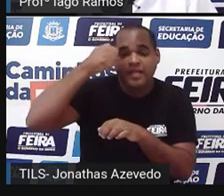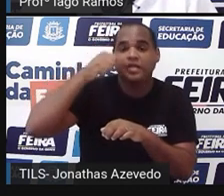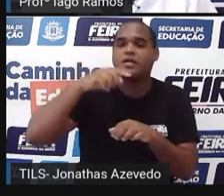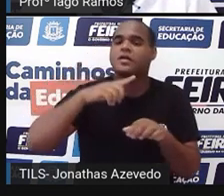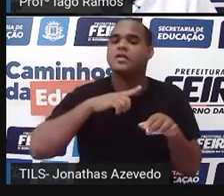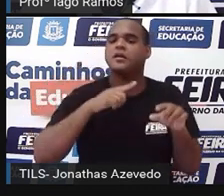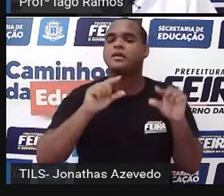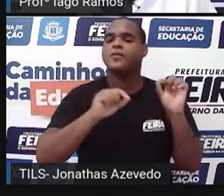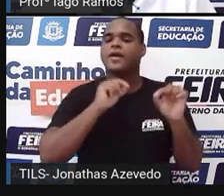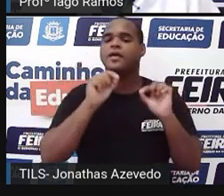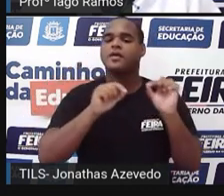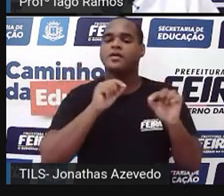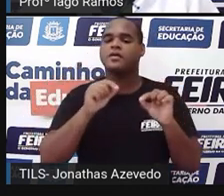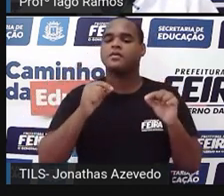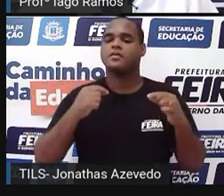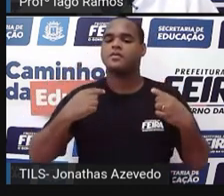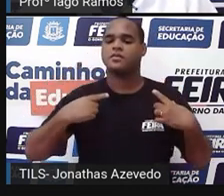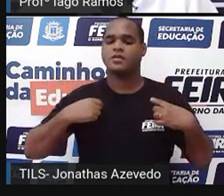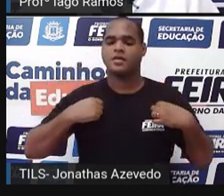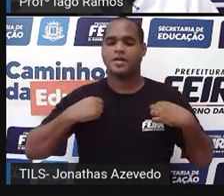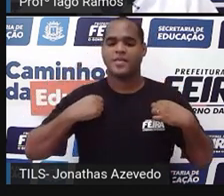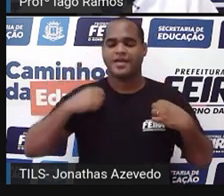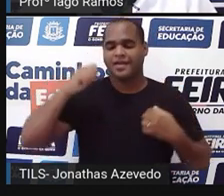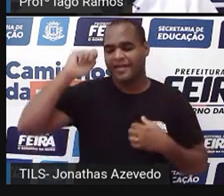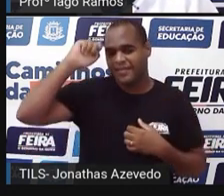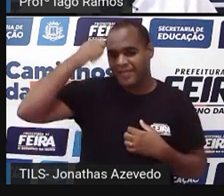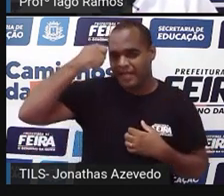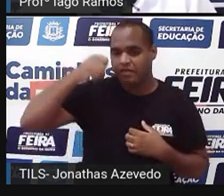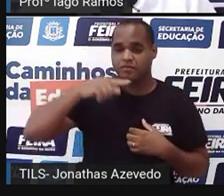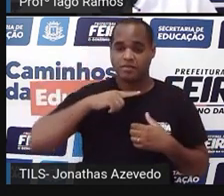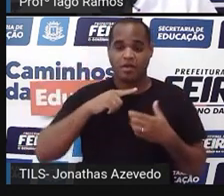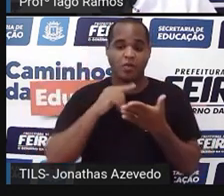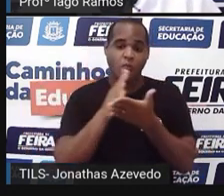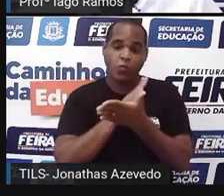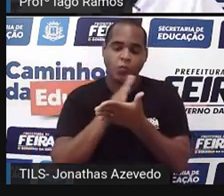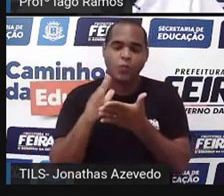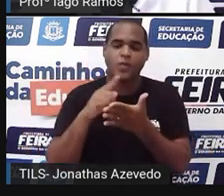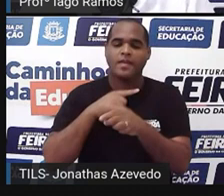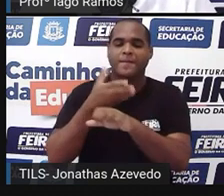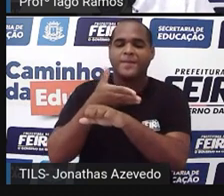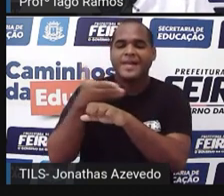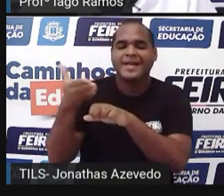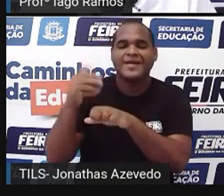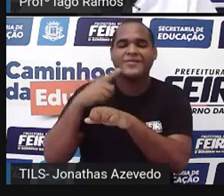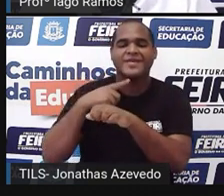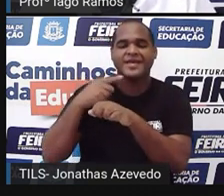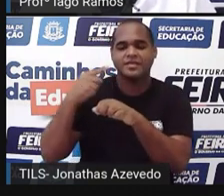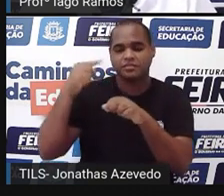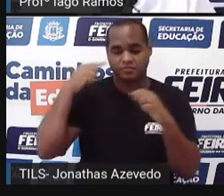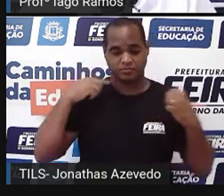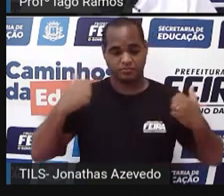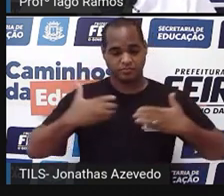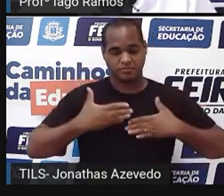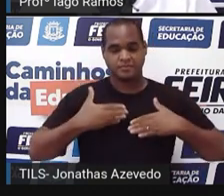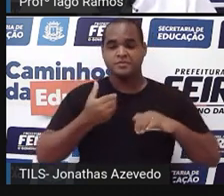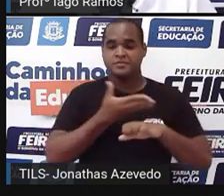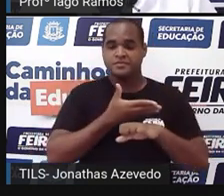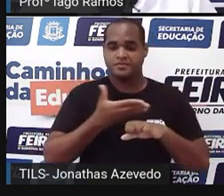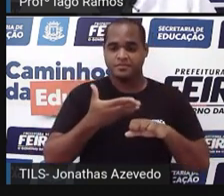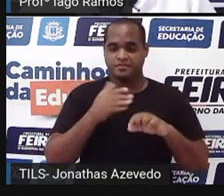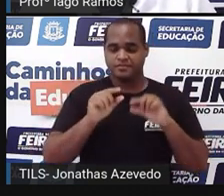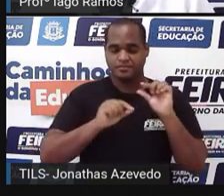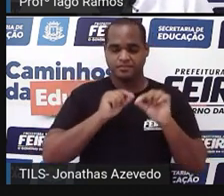momento o visto uma camisa preta com alguns detalhes brancos por cima também o jaleco branco